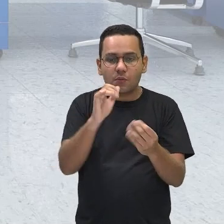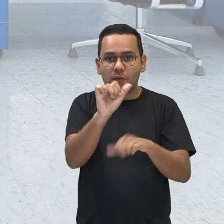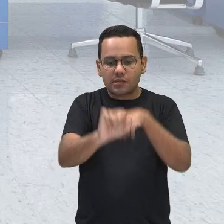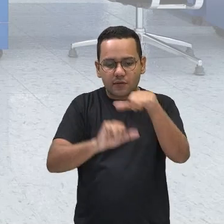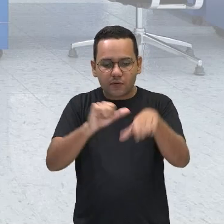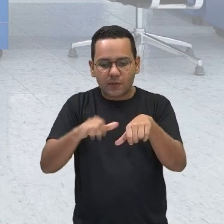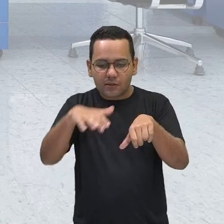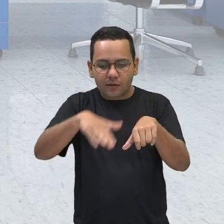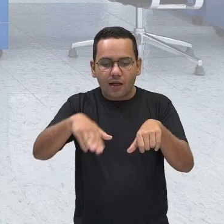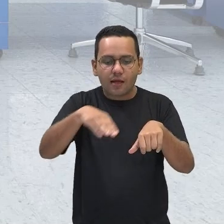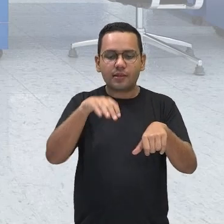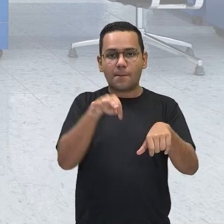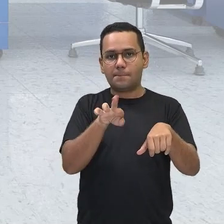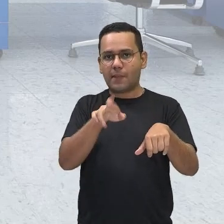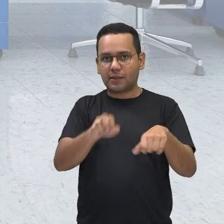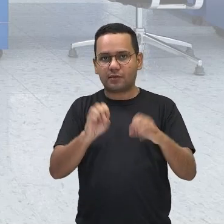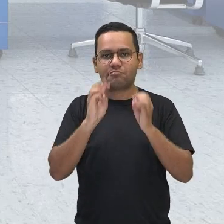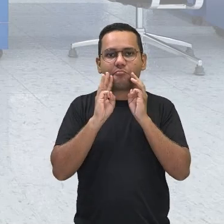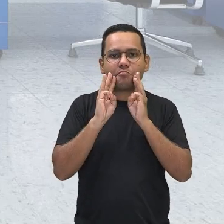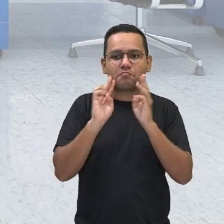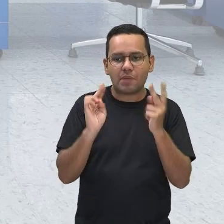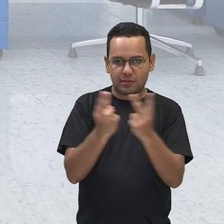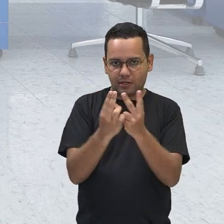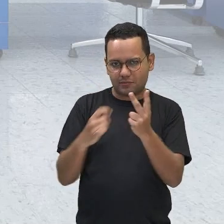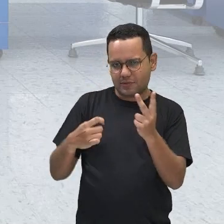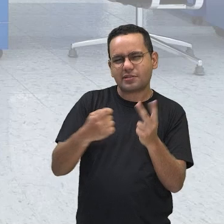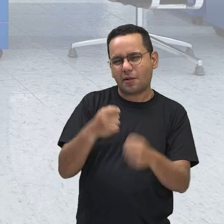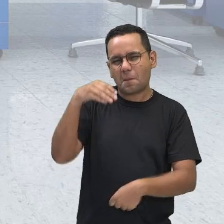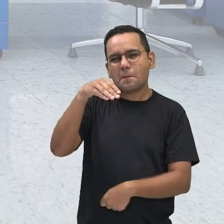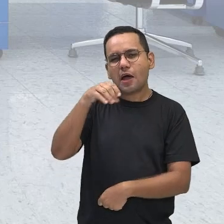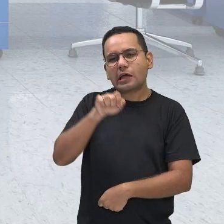da matéria. Lembrando o que é matéria?